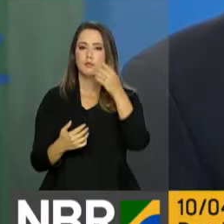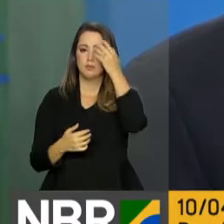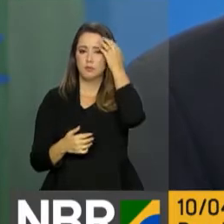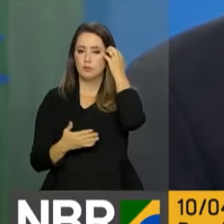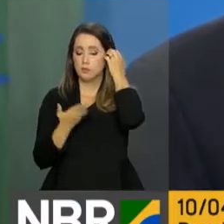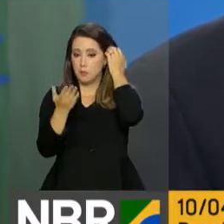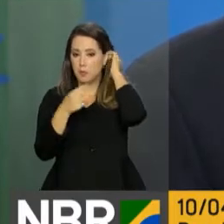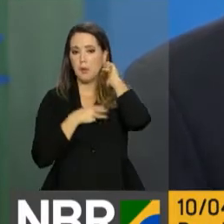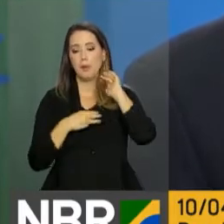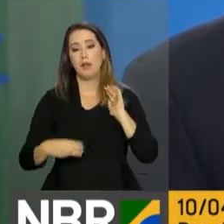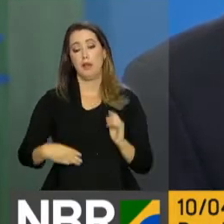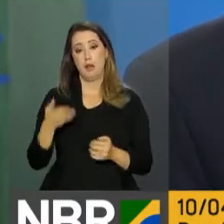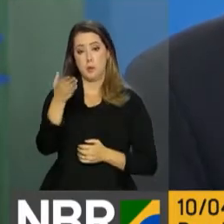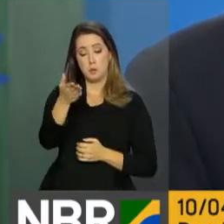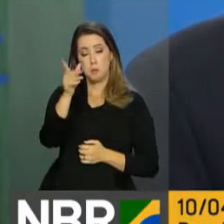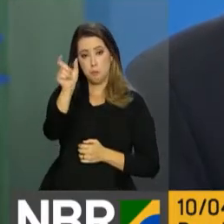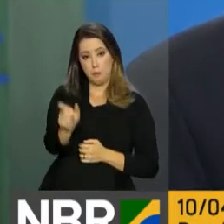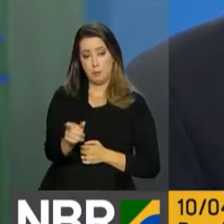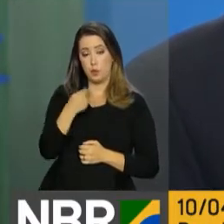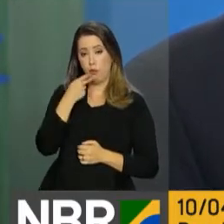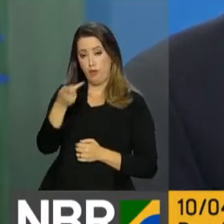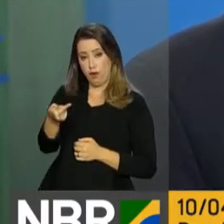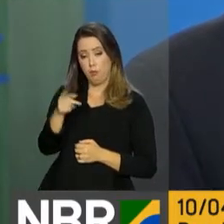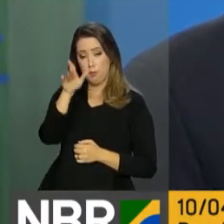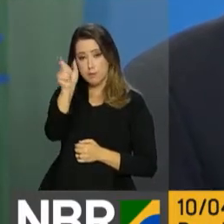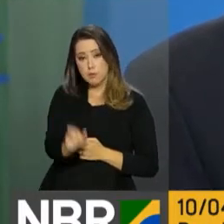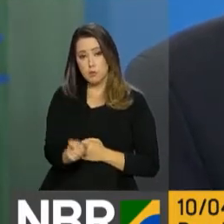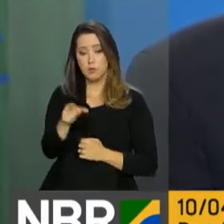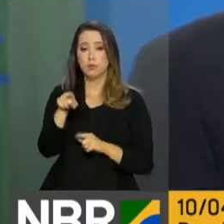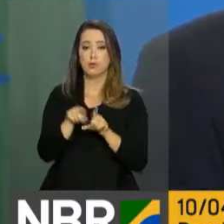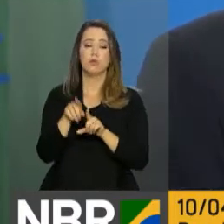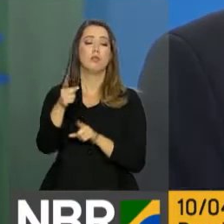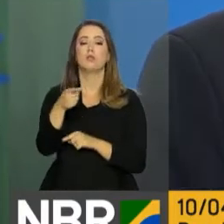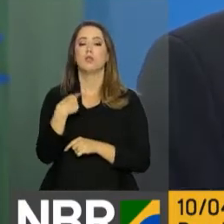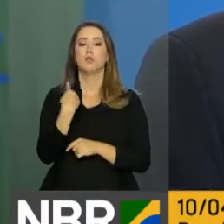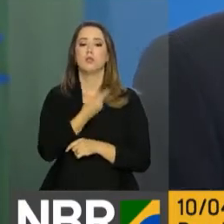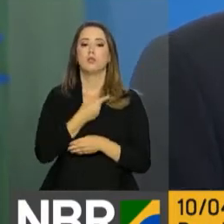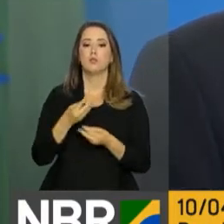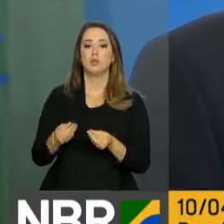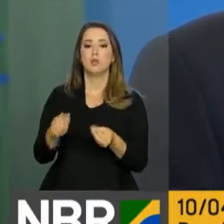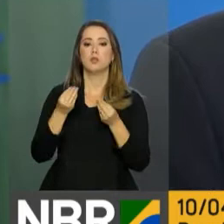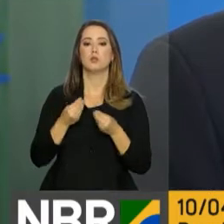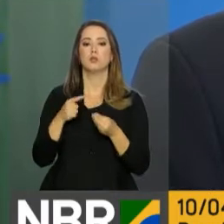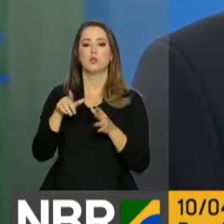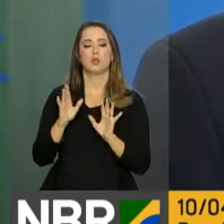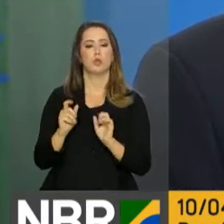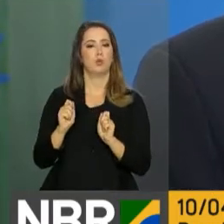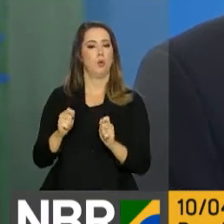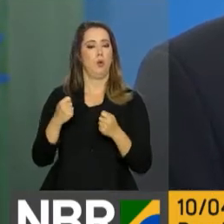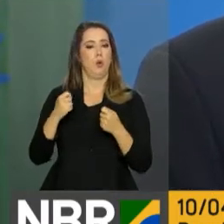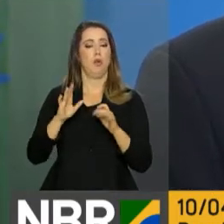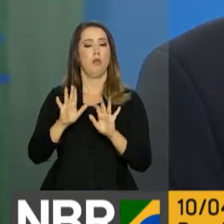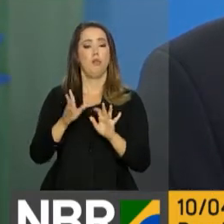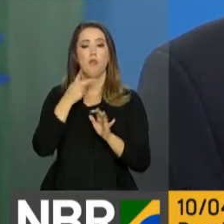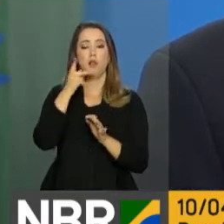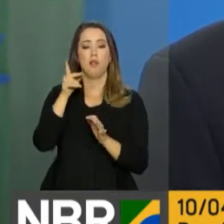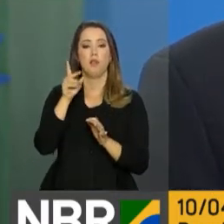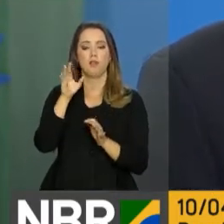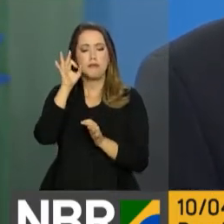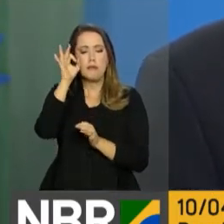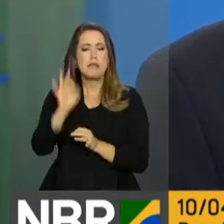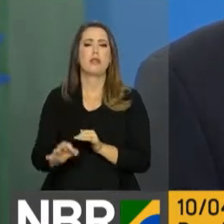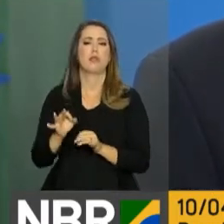Viu, Meirelles, você nos deixa como, não vou exagerar, mas vou afirmar com